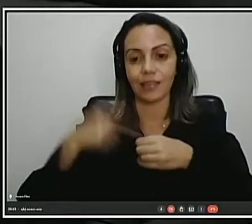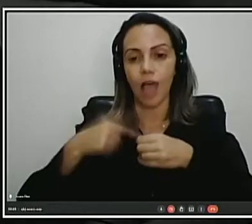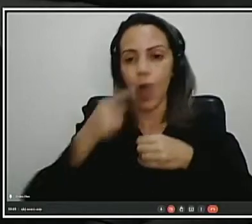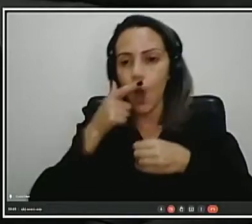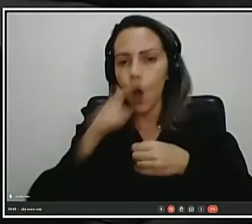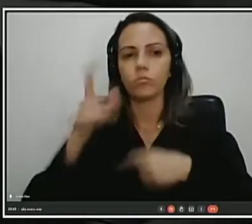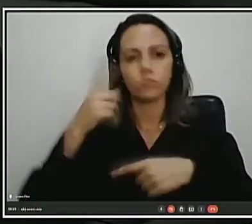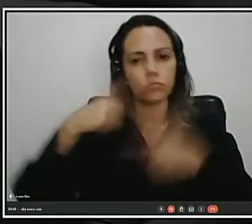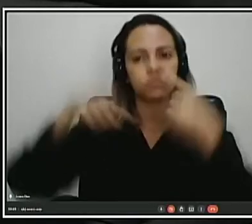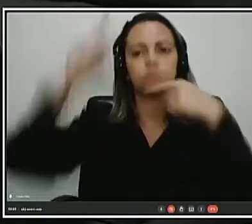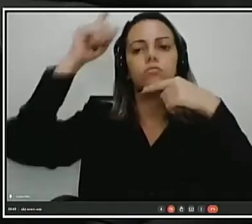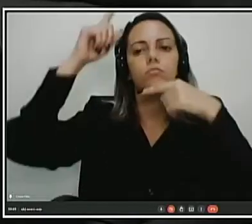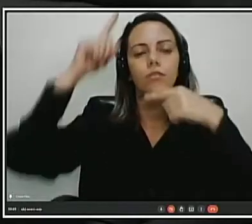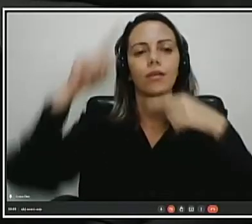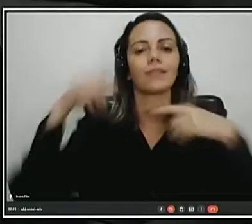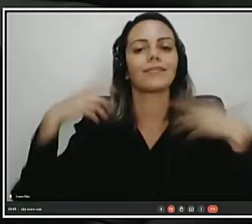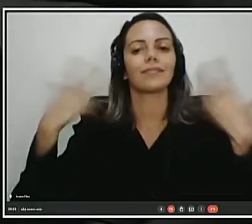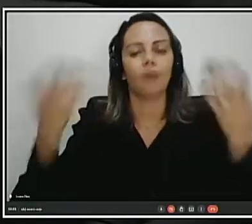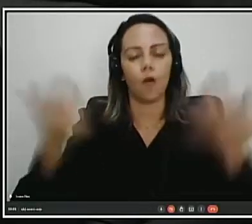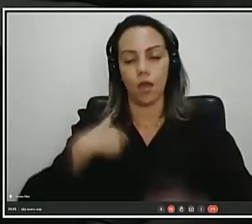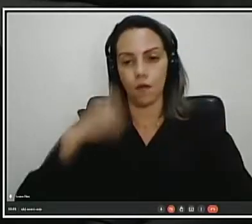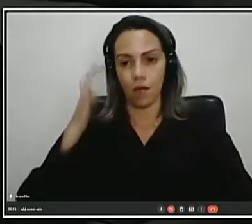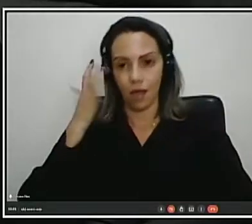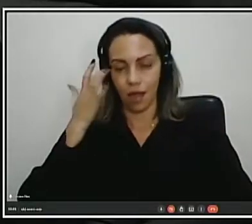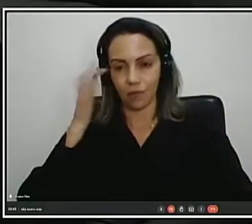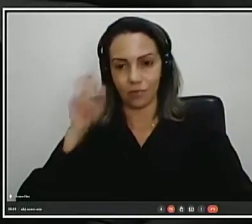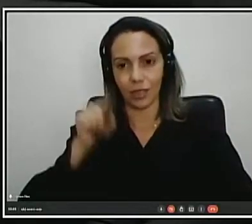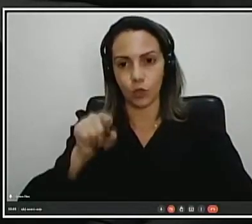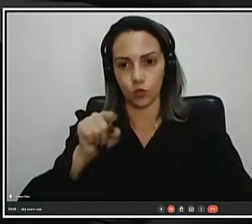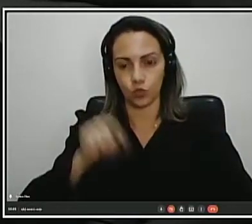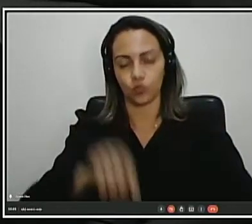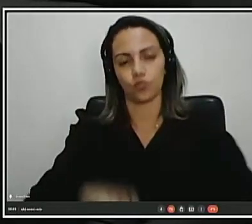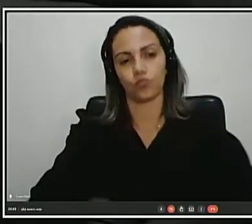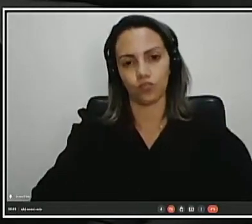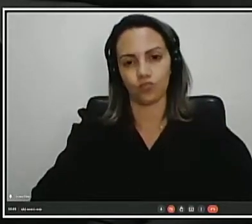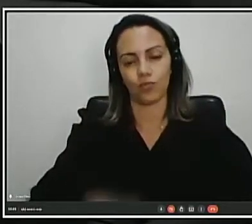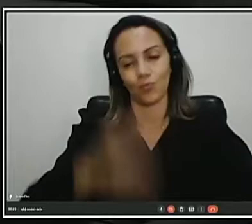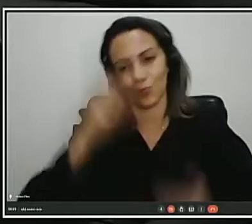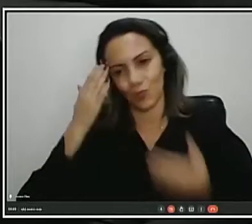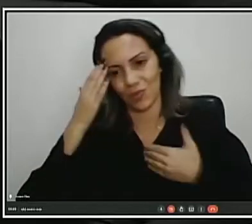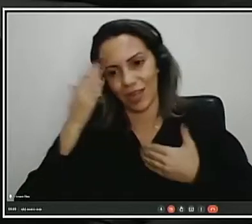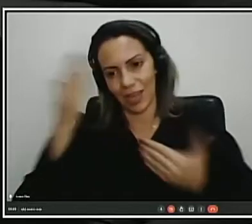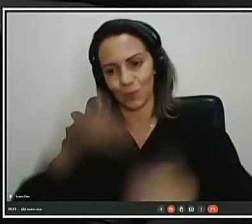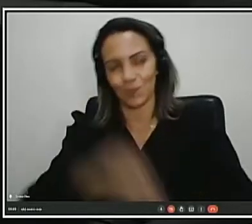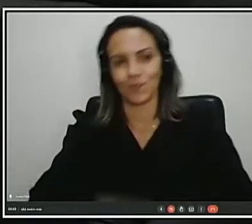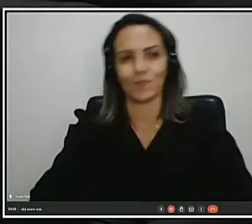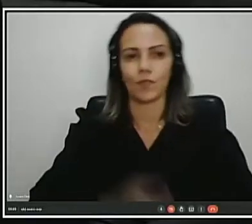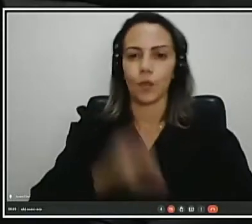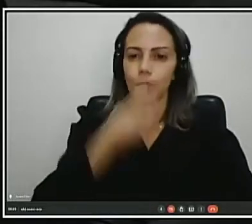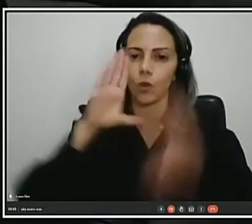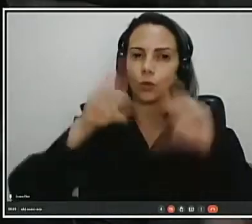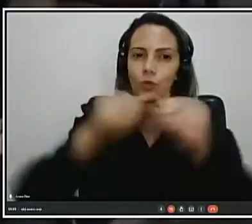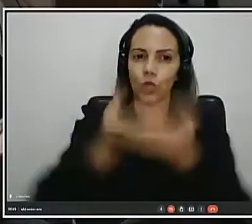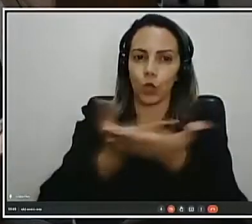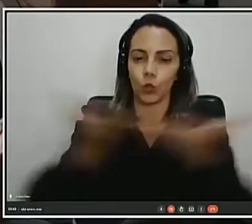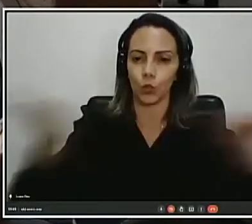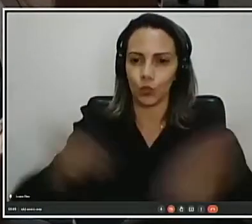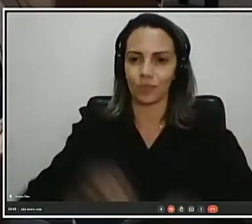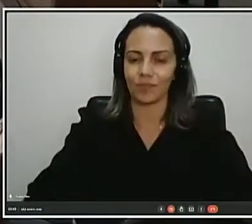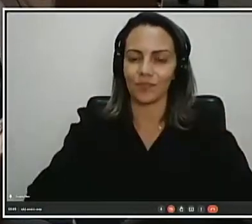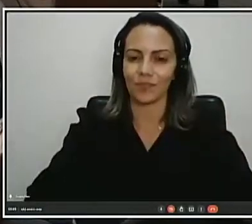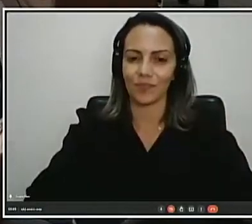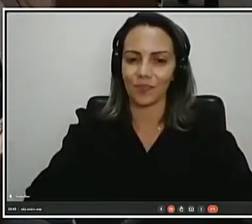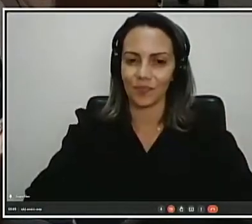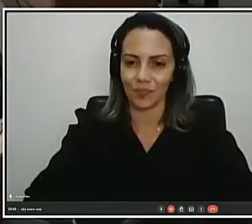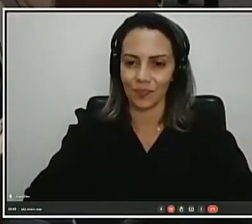desenvolvimento. Então, eu acho que seria isso. Meu muito obrigado aqui e uma boa noite a todos.